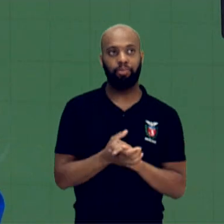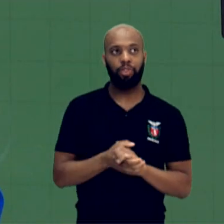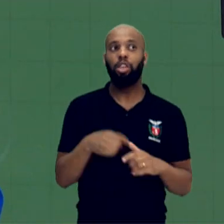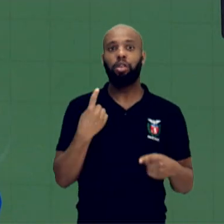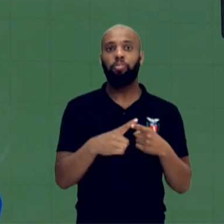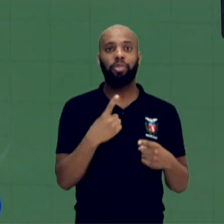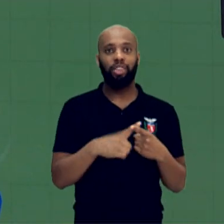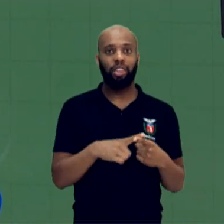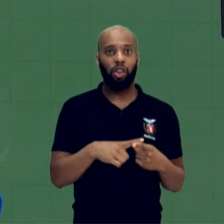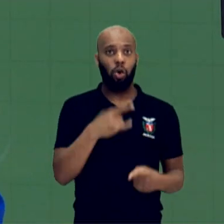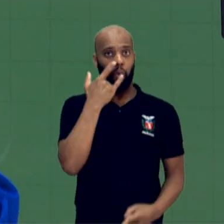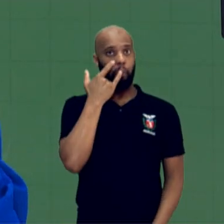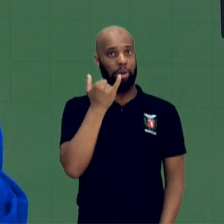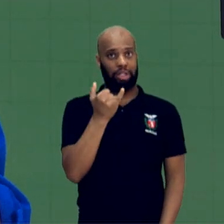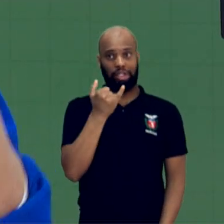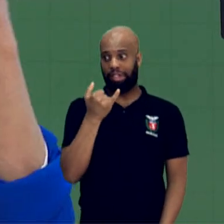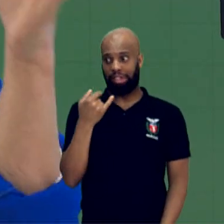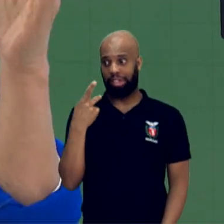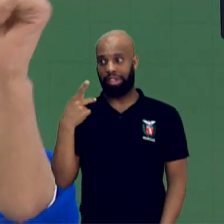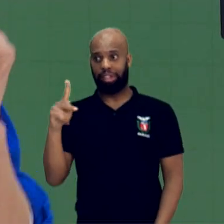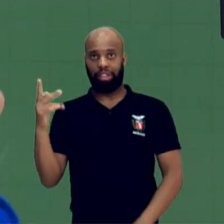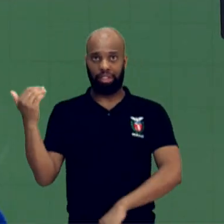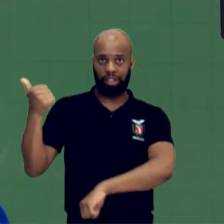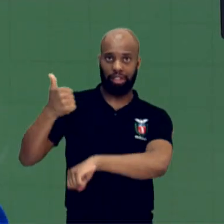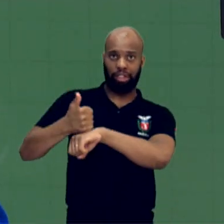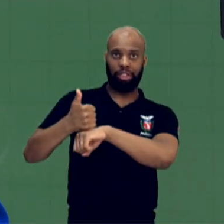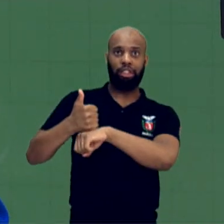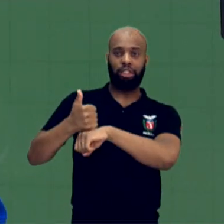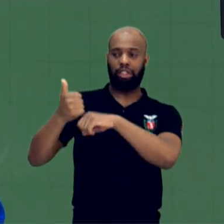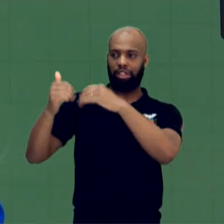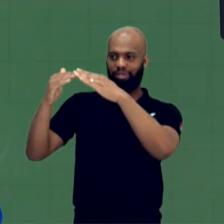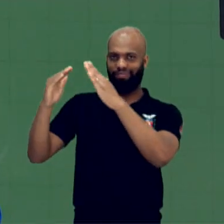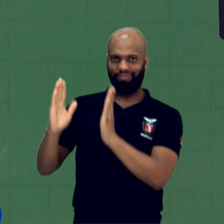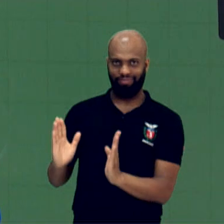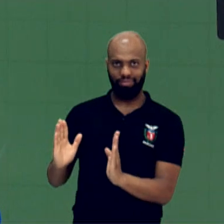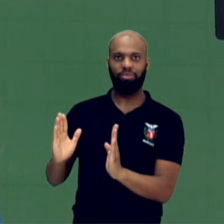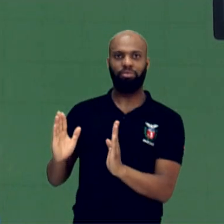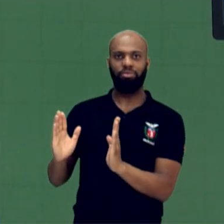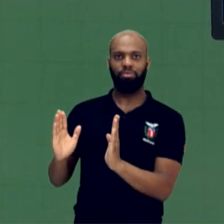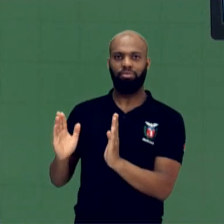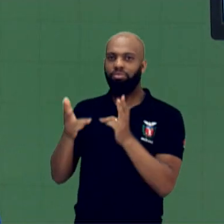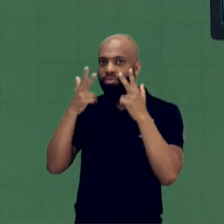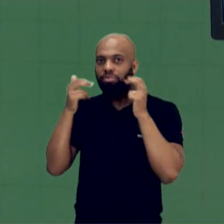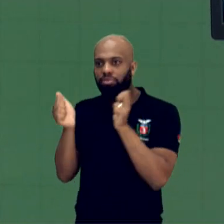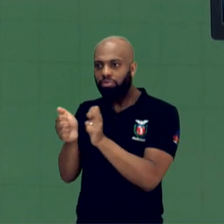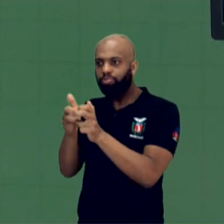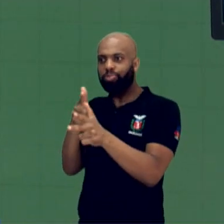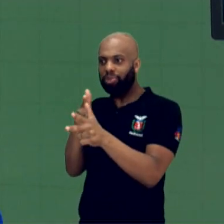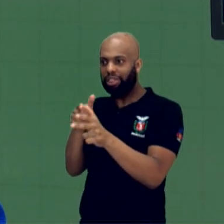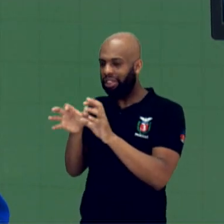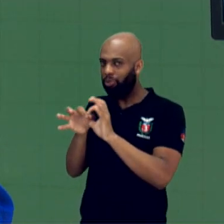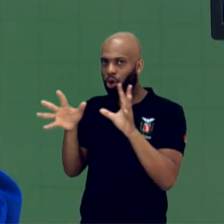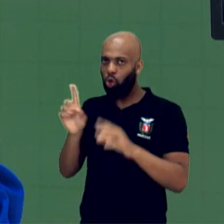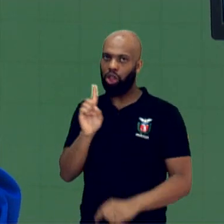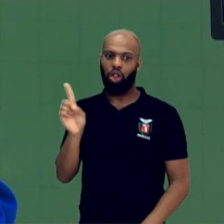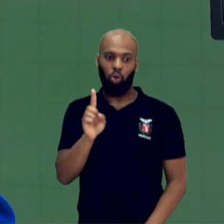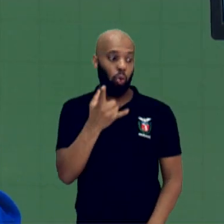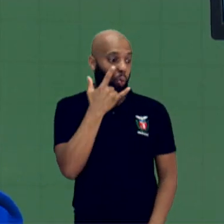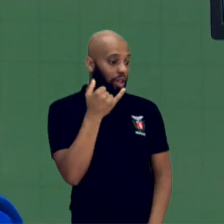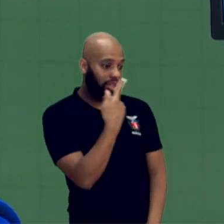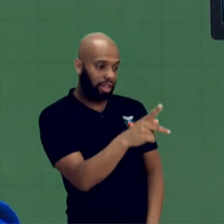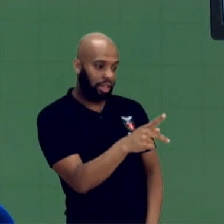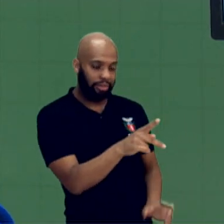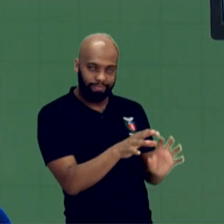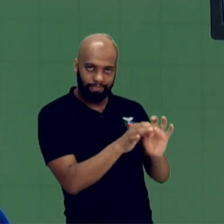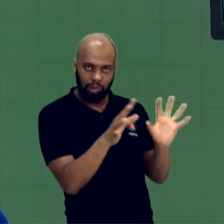nem o pai dele, o cacique, e nem o pai dela, o outro cacique da outra tribo, permitiu. Como